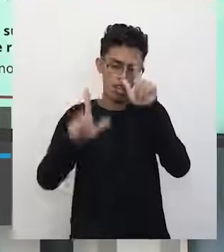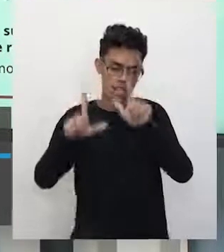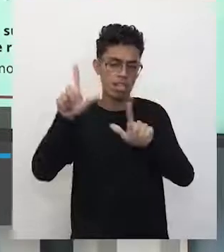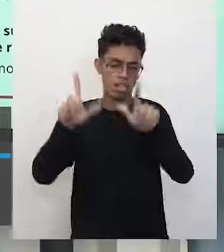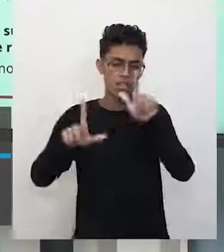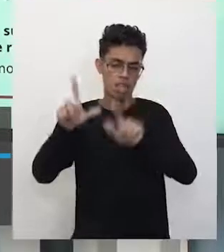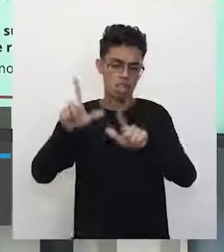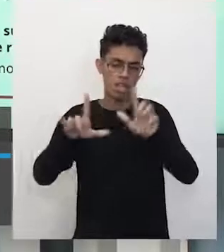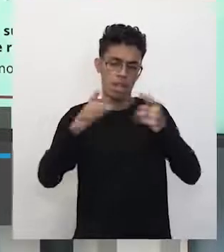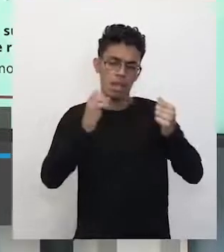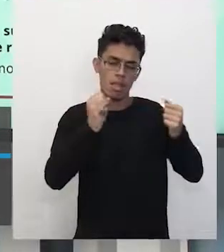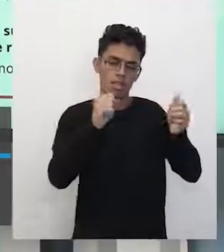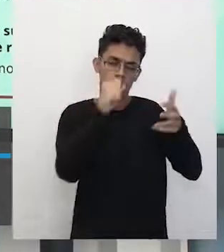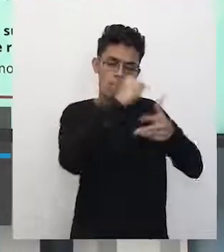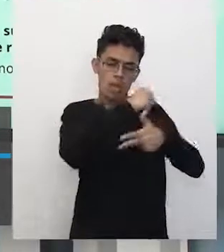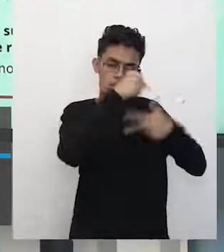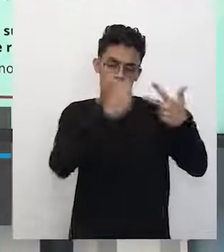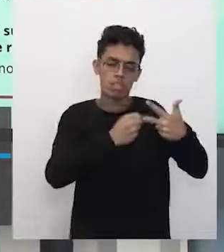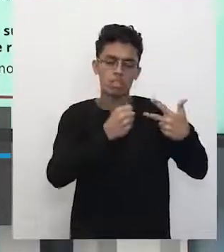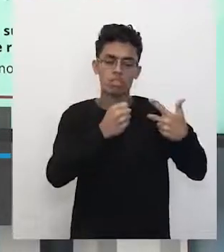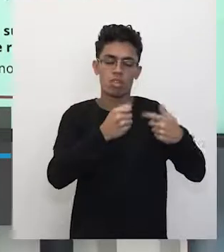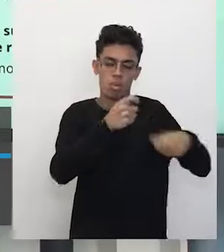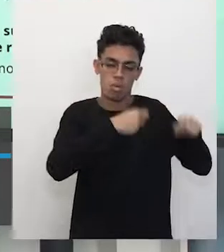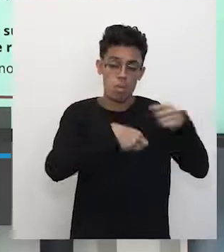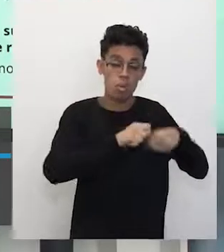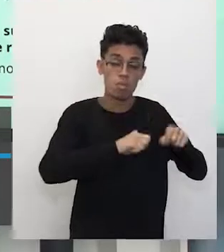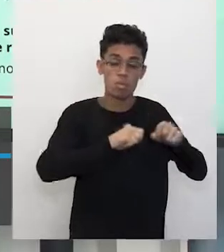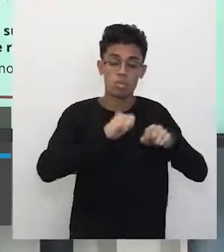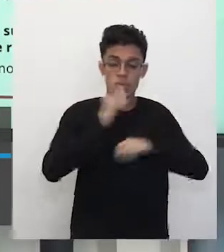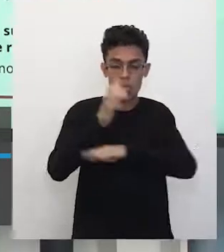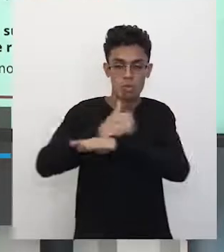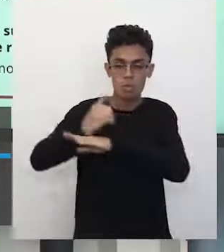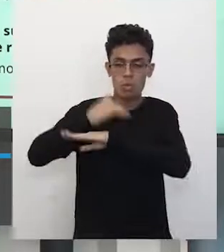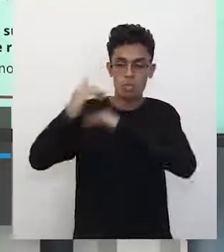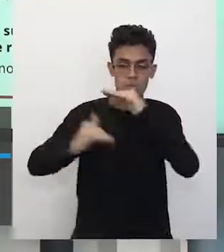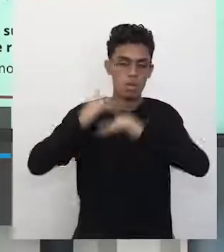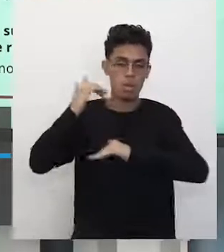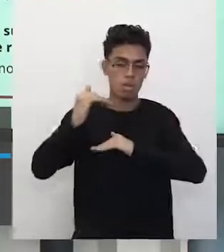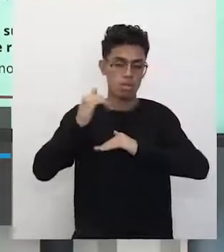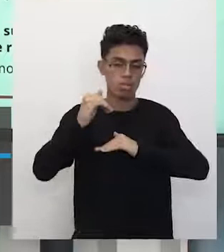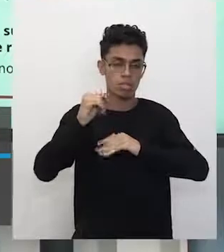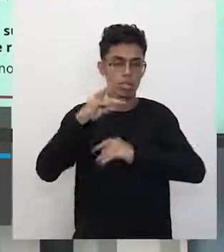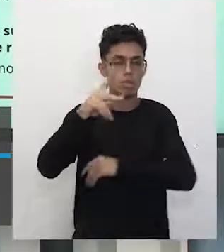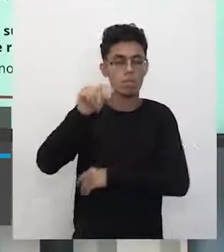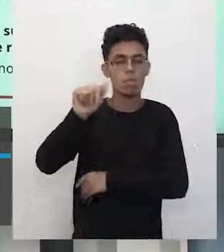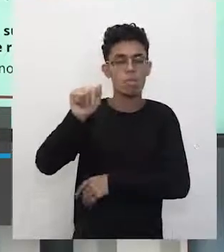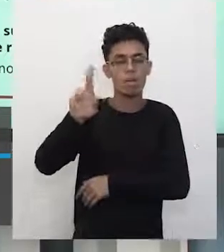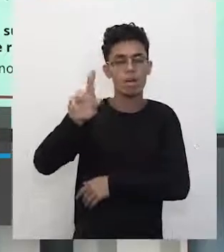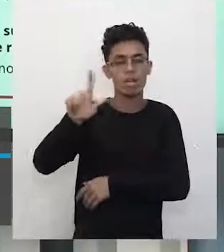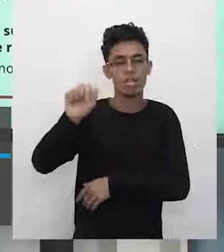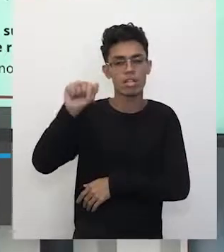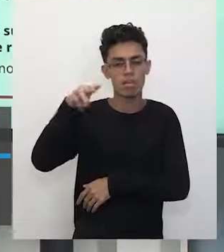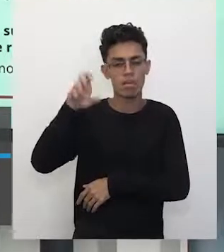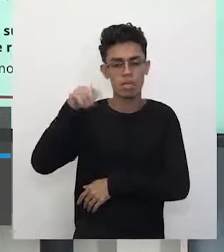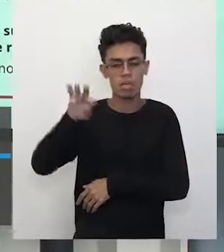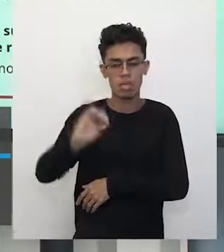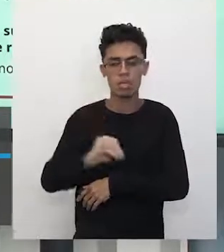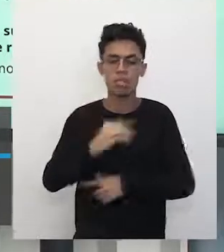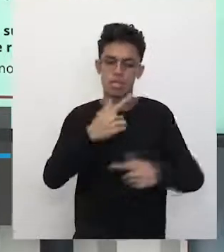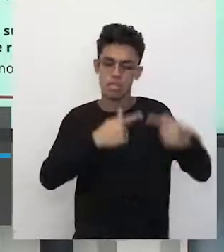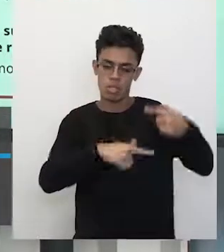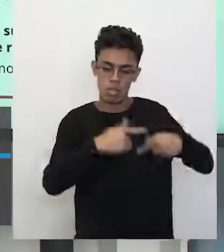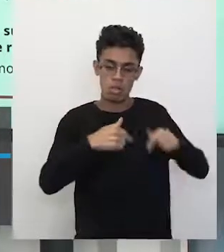televisão, no poder econômico, nos grandes cargos, no parlamento. Quando olhamos para aquilo que é